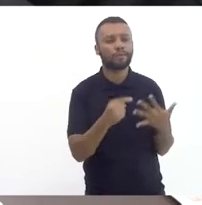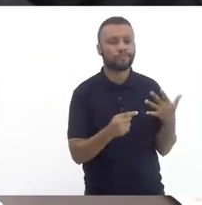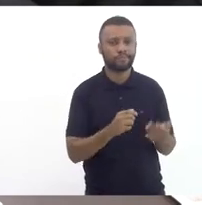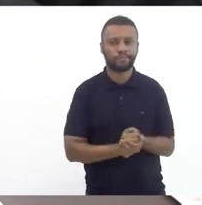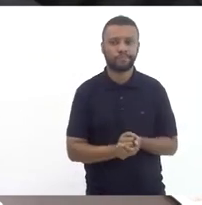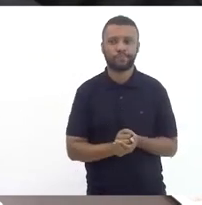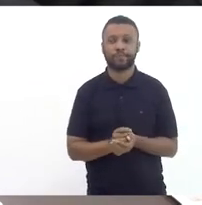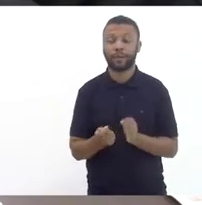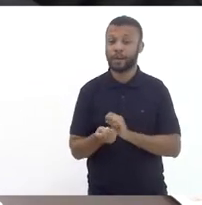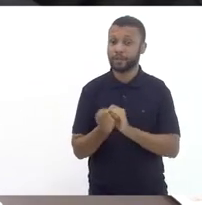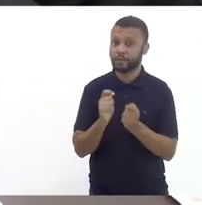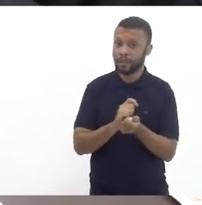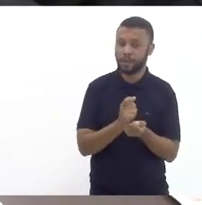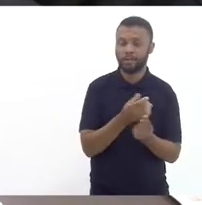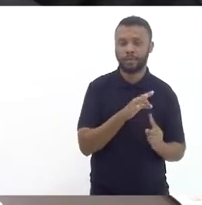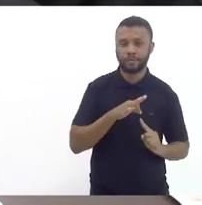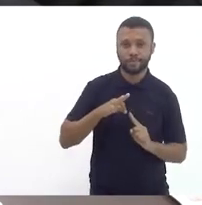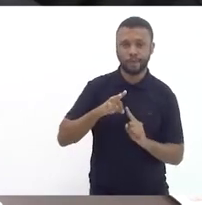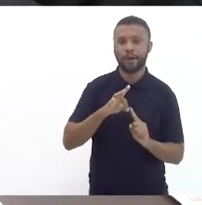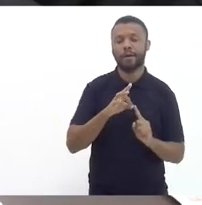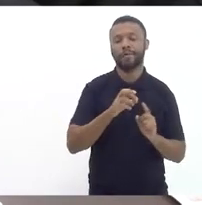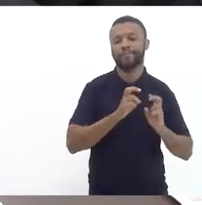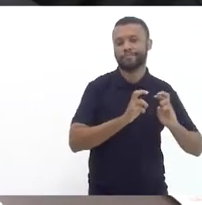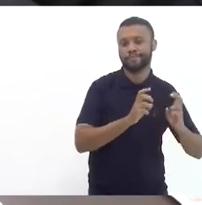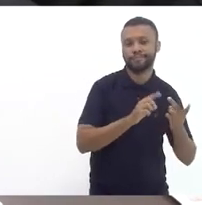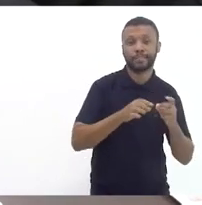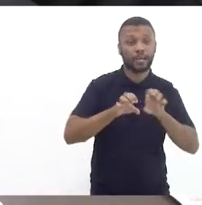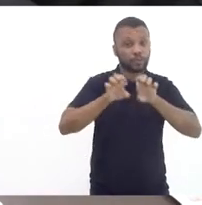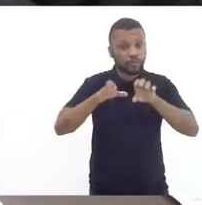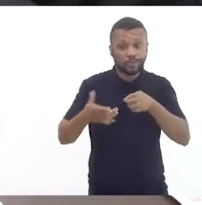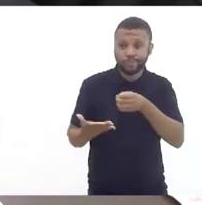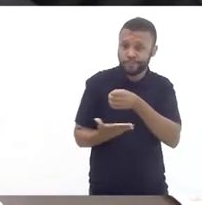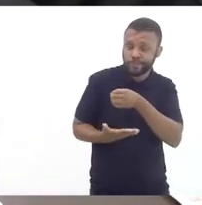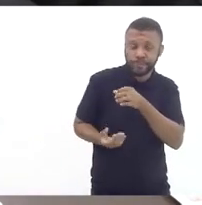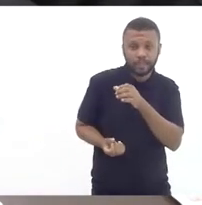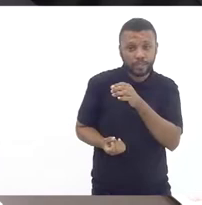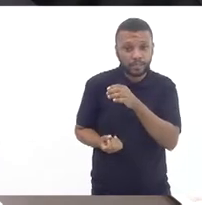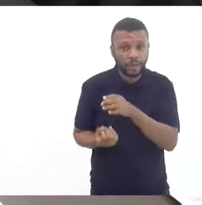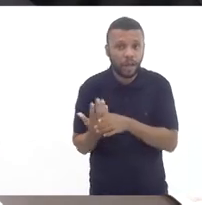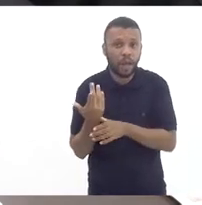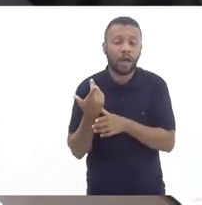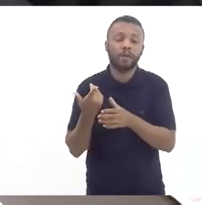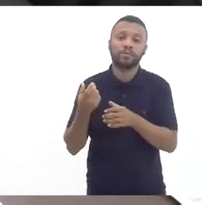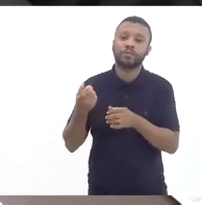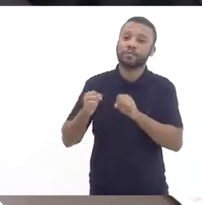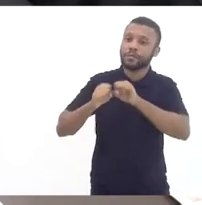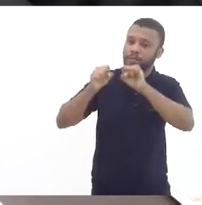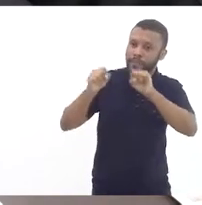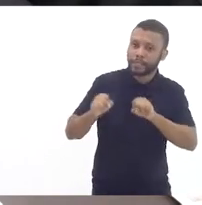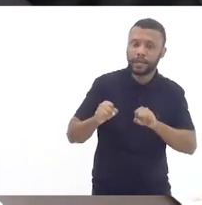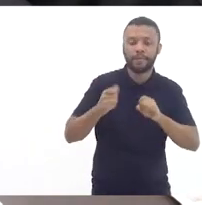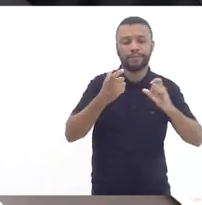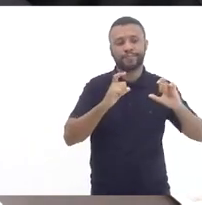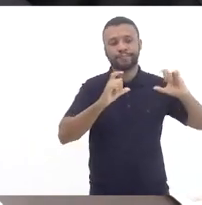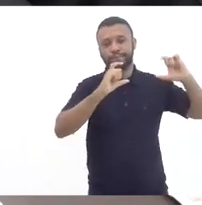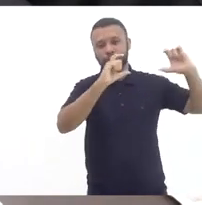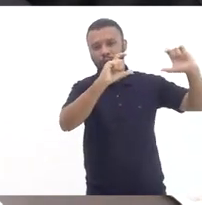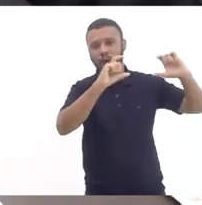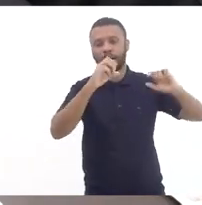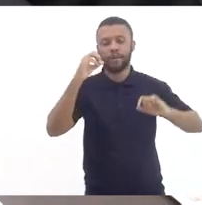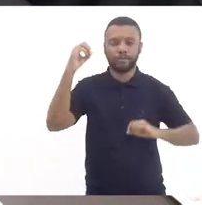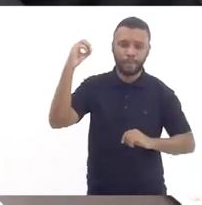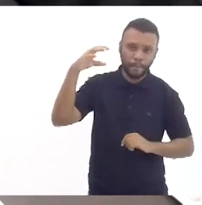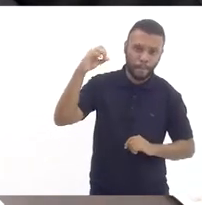Adequação das estações ferroviárias, infraestrutura, implantação do novo sistema de sinalização, trecho Gramacho Saracuruna e